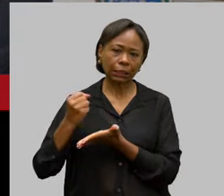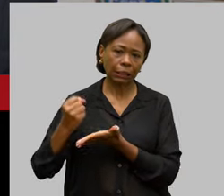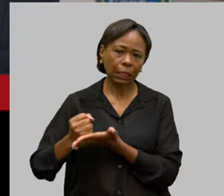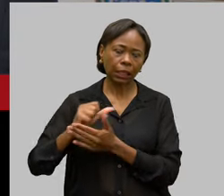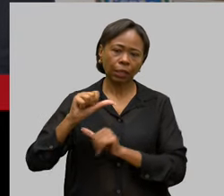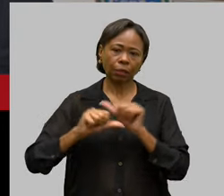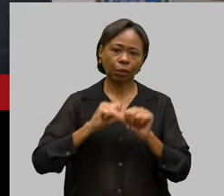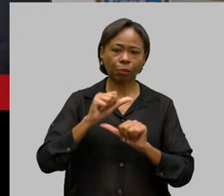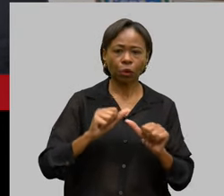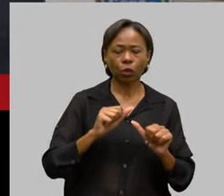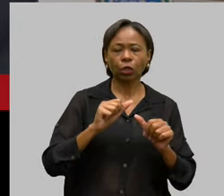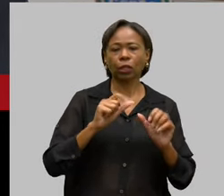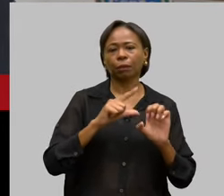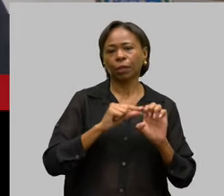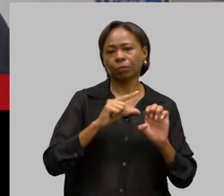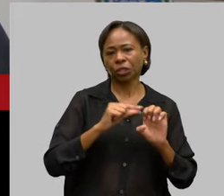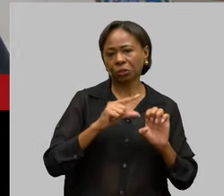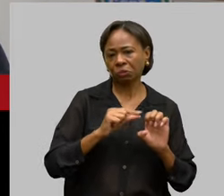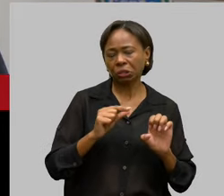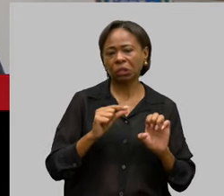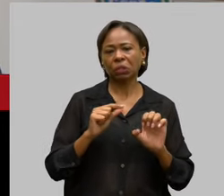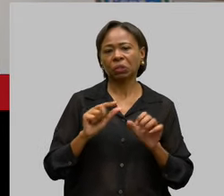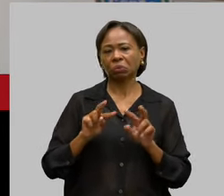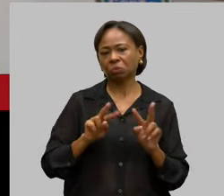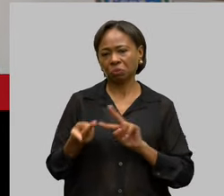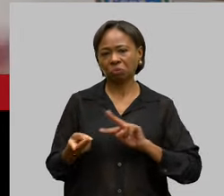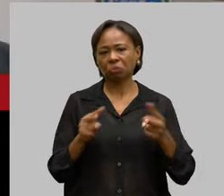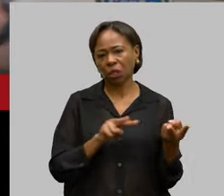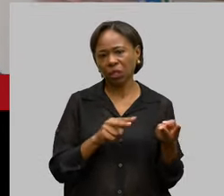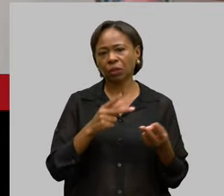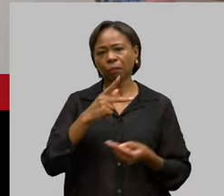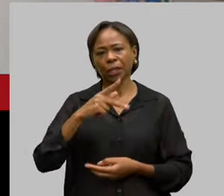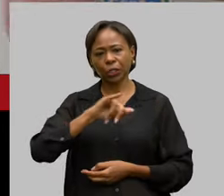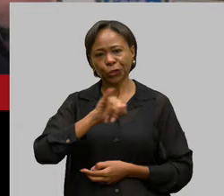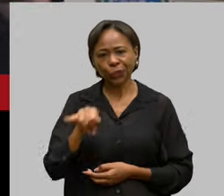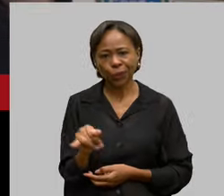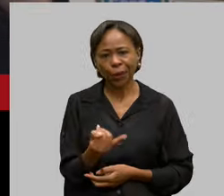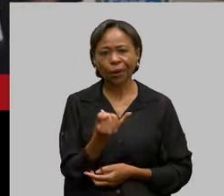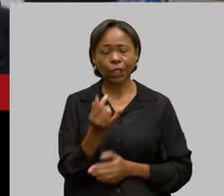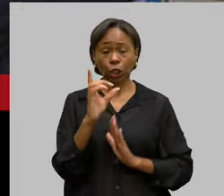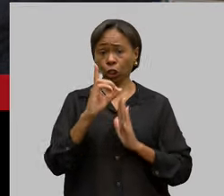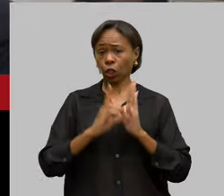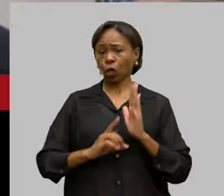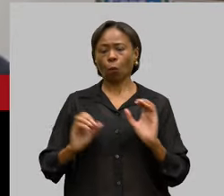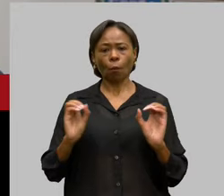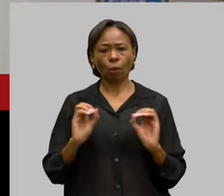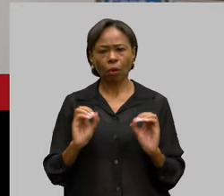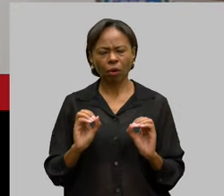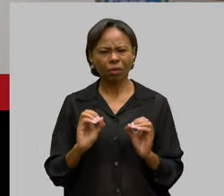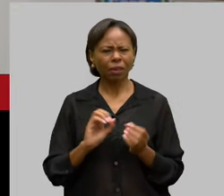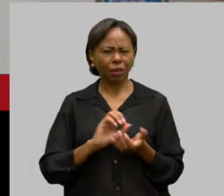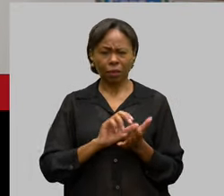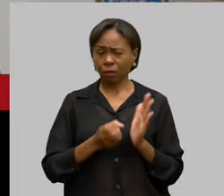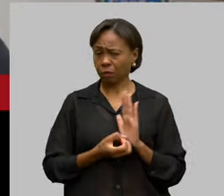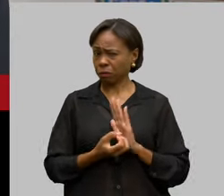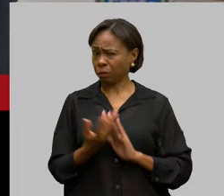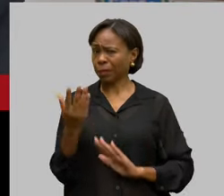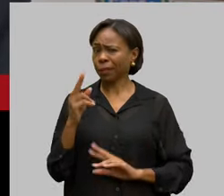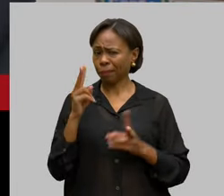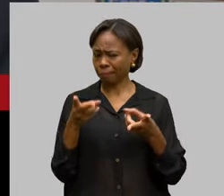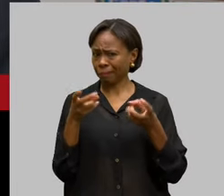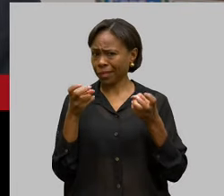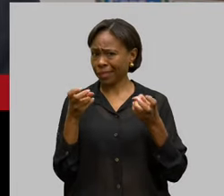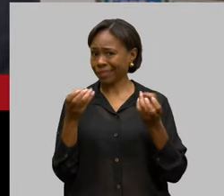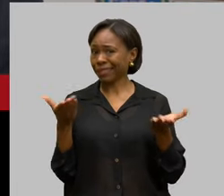microempreendedor individual um um PJ né sem direito algum H muita gente tá percebendo isso agora